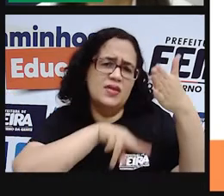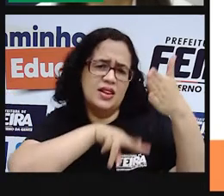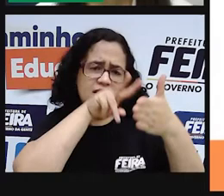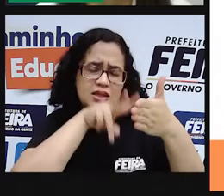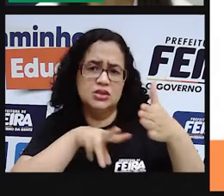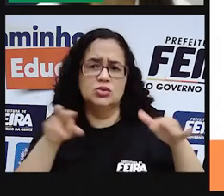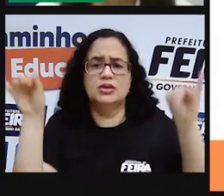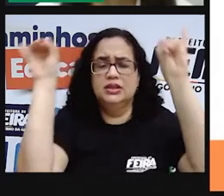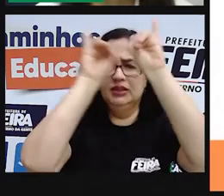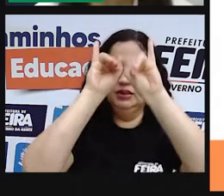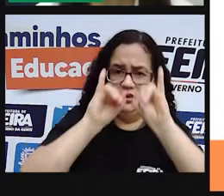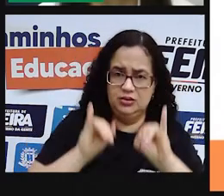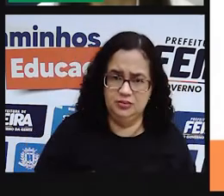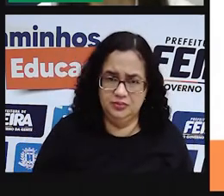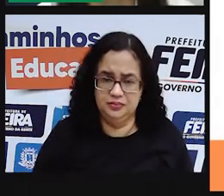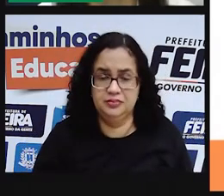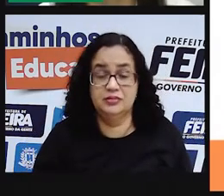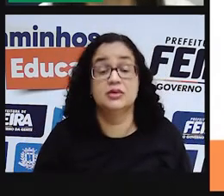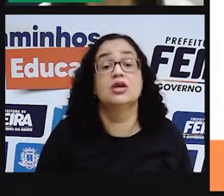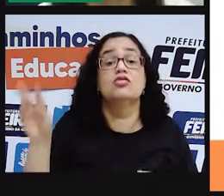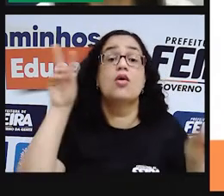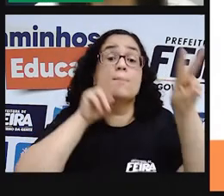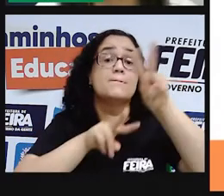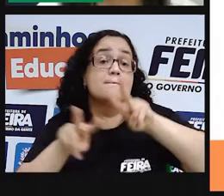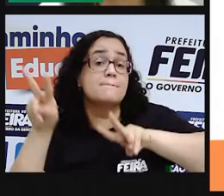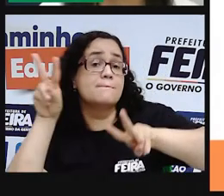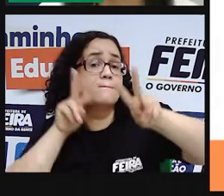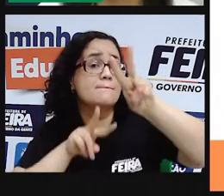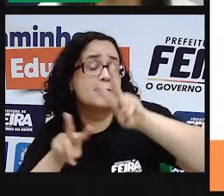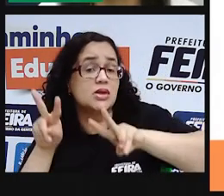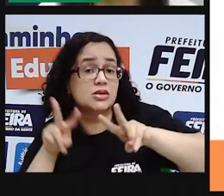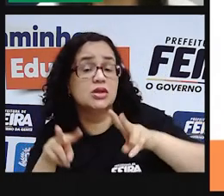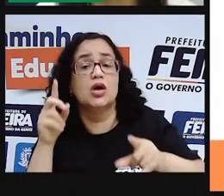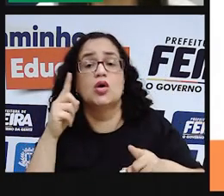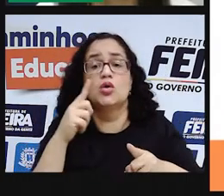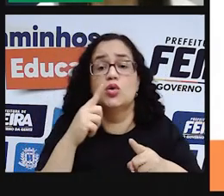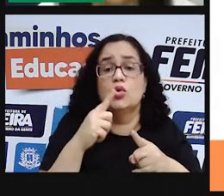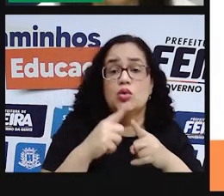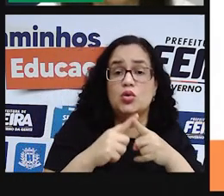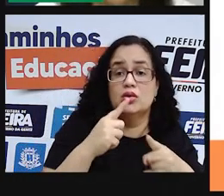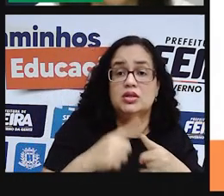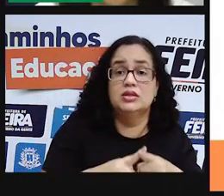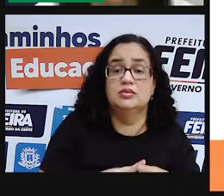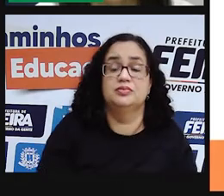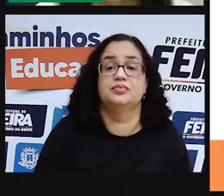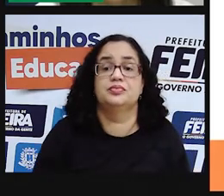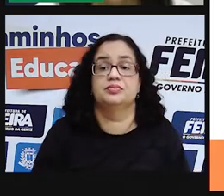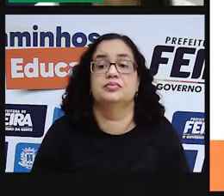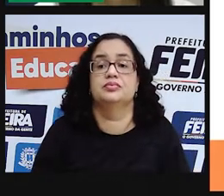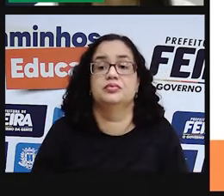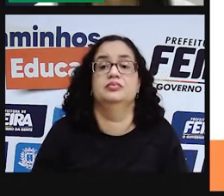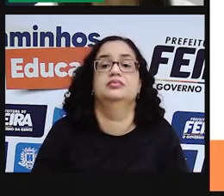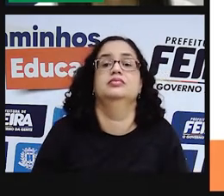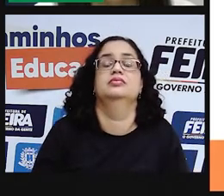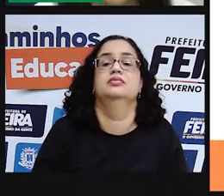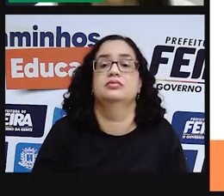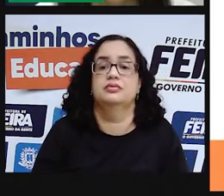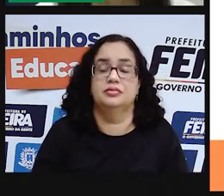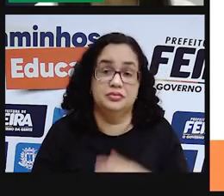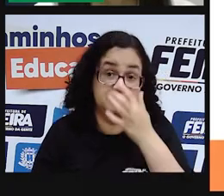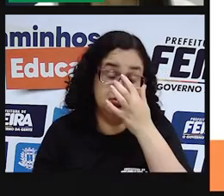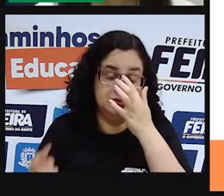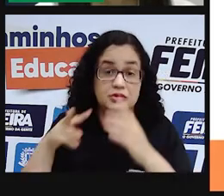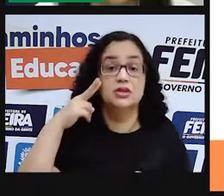da imagem aí, tentando observar o que é que aparece na capa da revista.